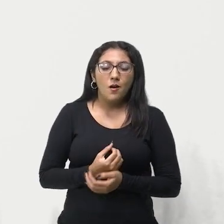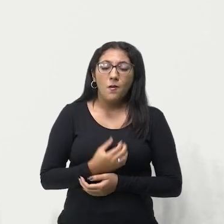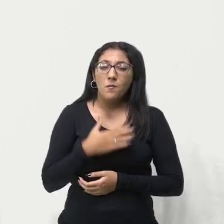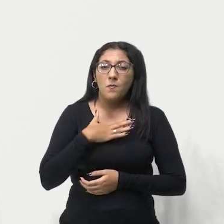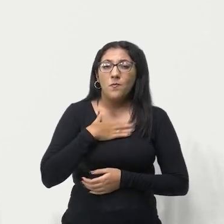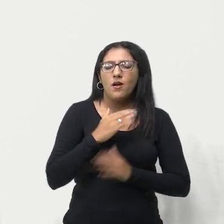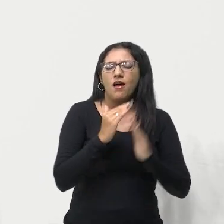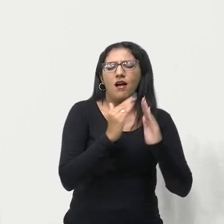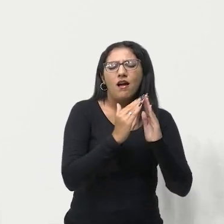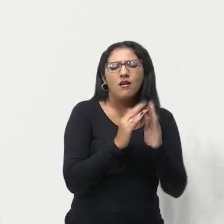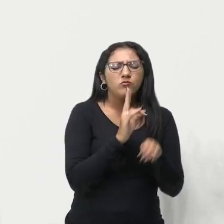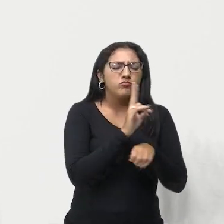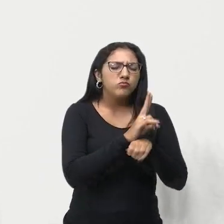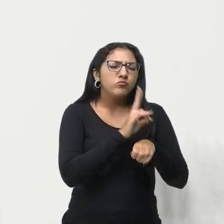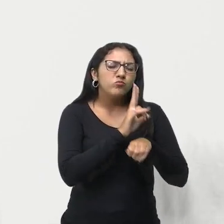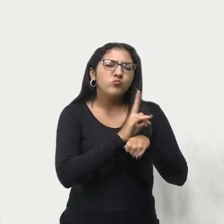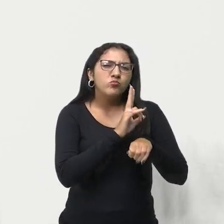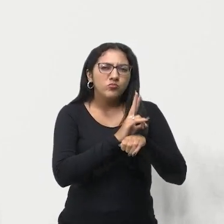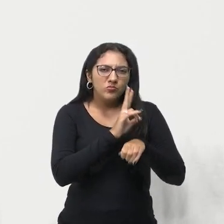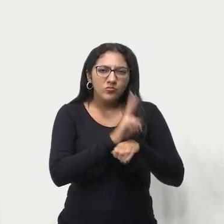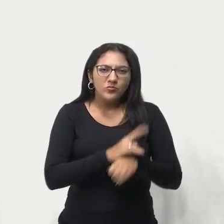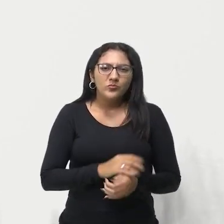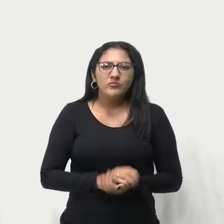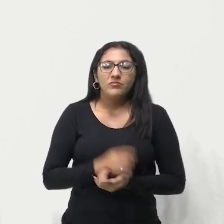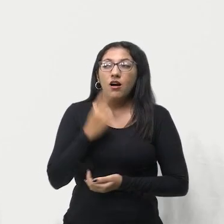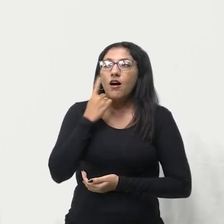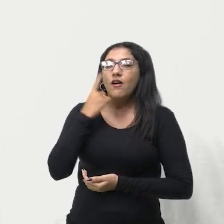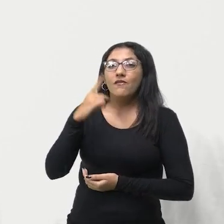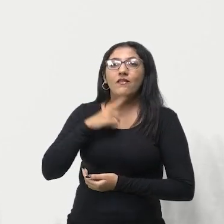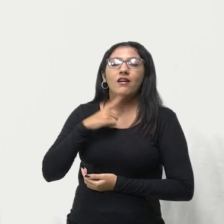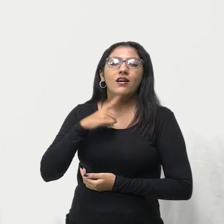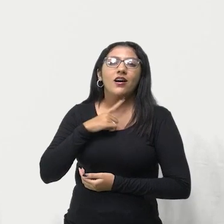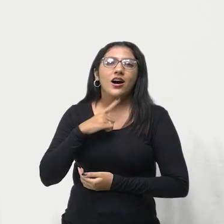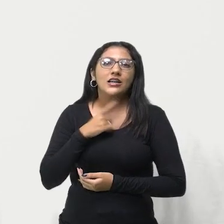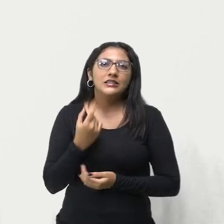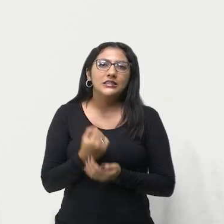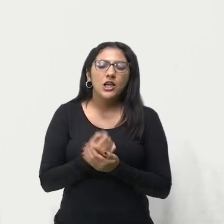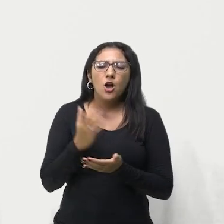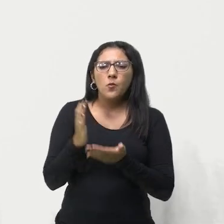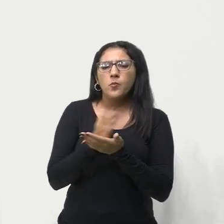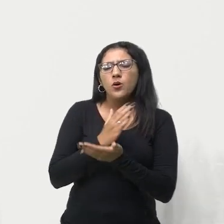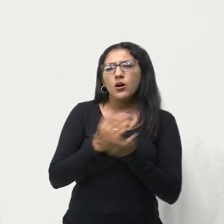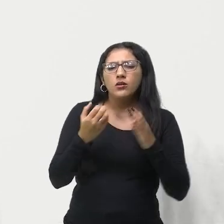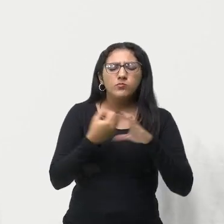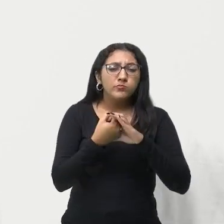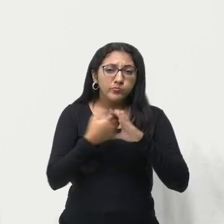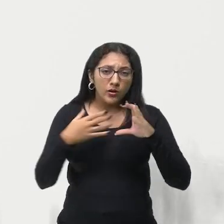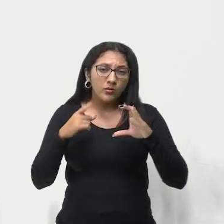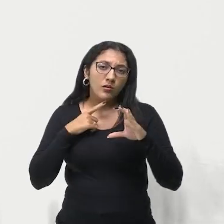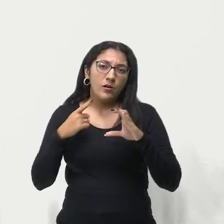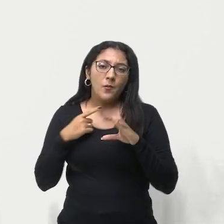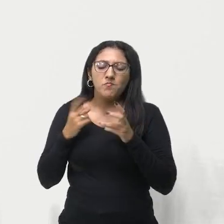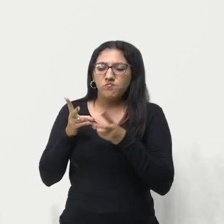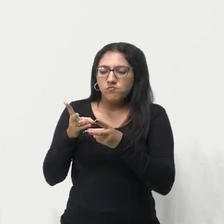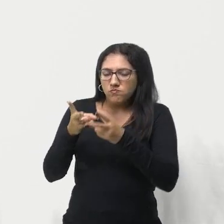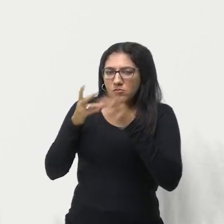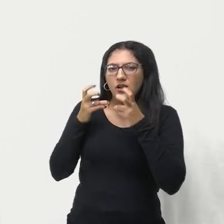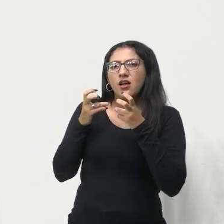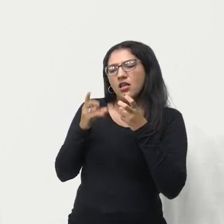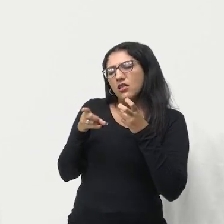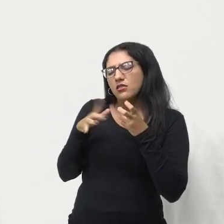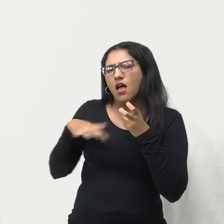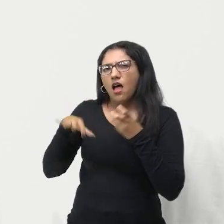casa é assim. Então, notem que ele vai trazendo diferentes elementos que ele enxergou ali